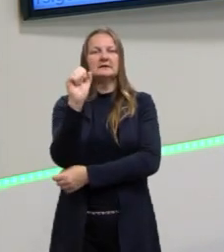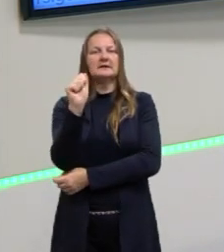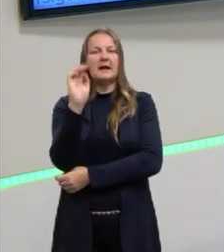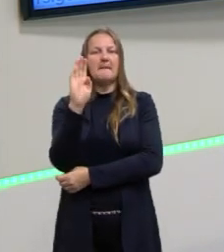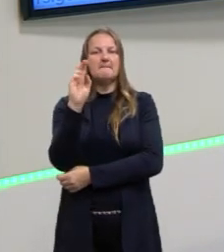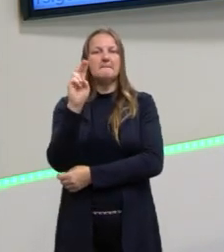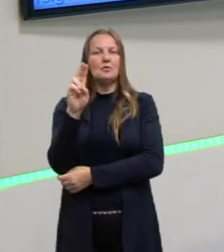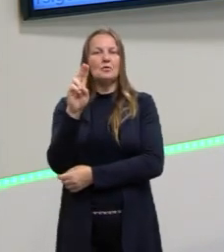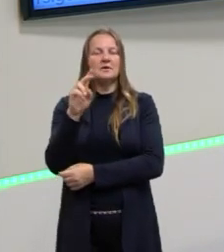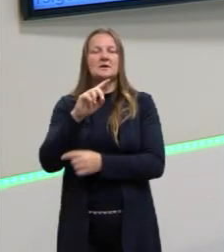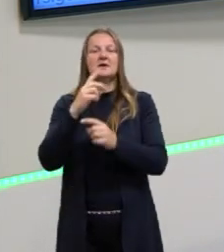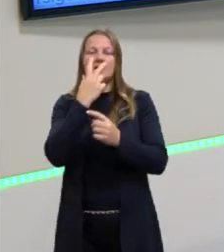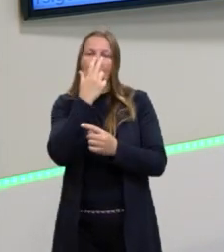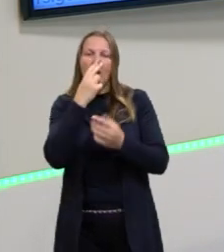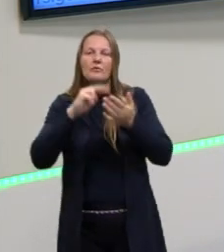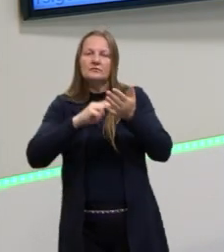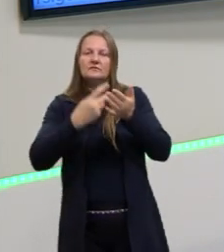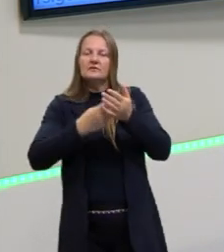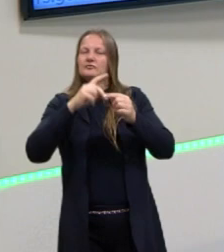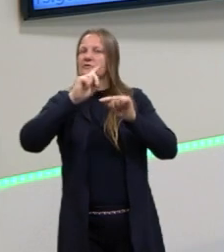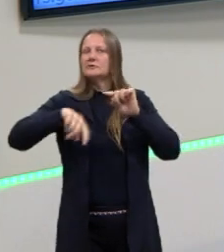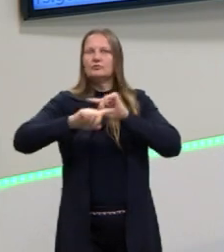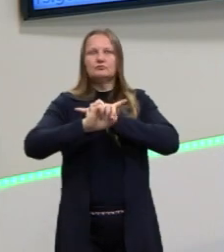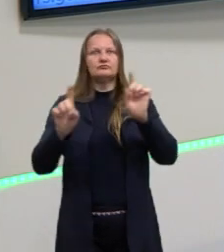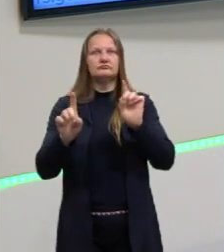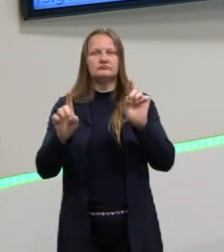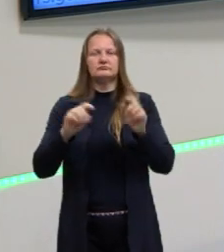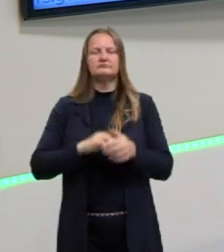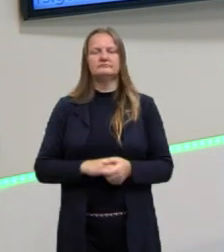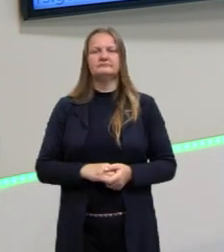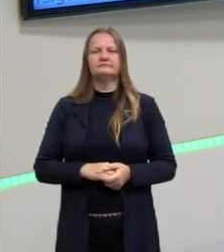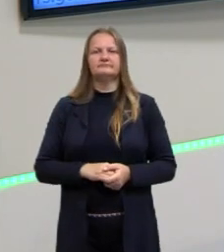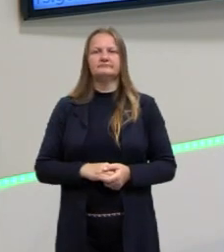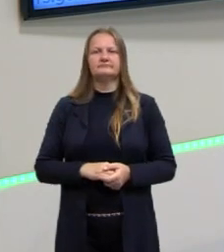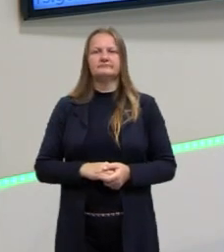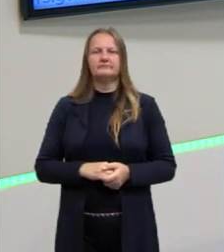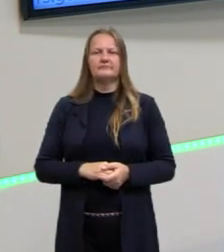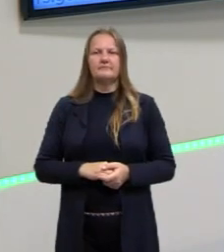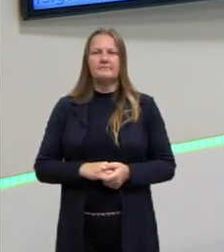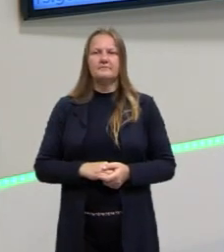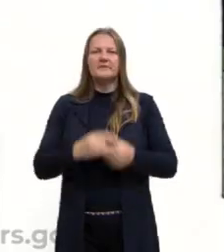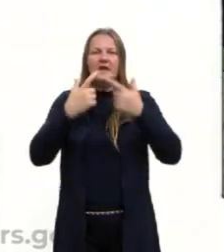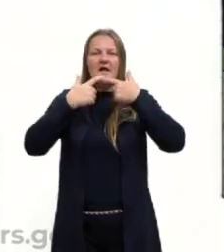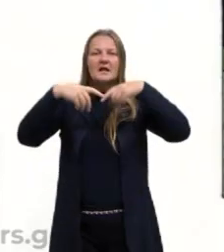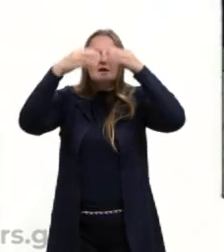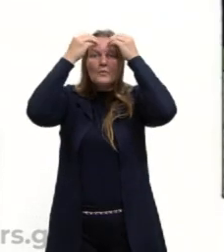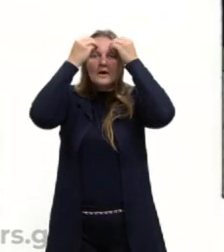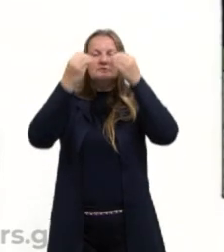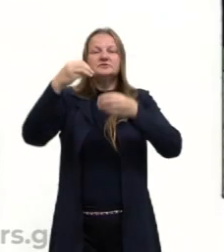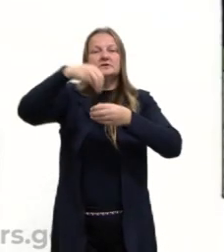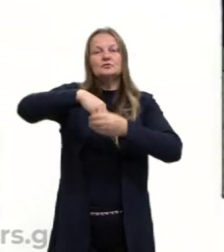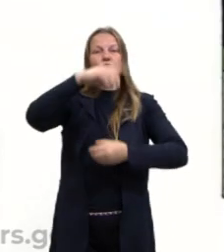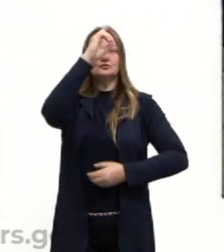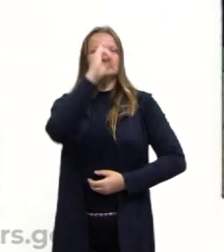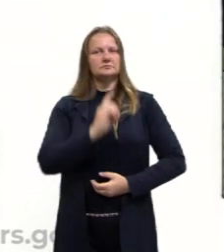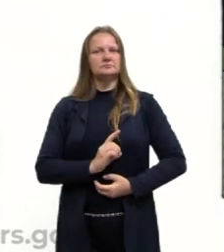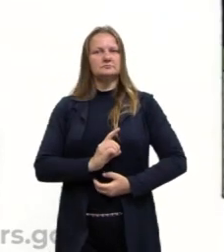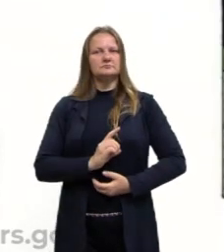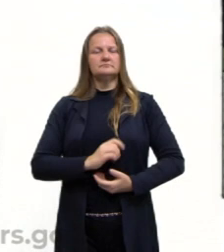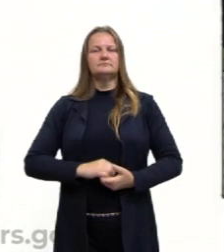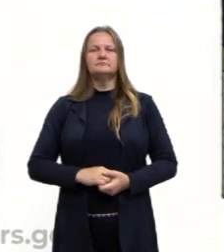deve ser pronunciado e demonstrando dessa forma a força da linguagem né a linguagem no direito né as